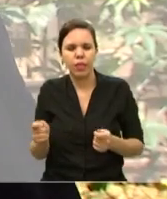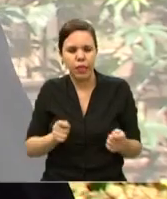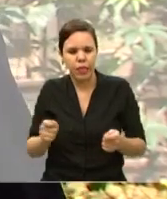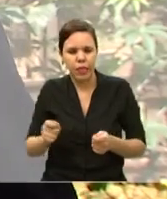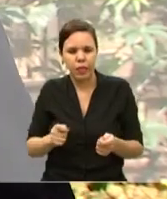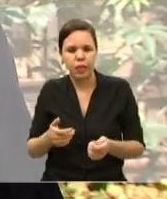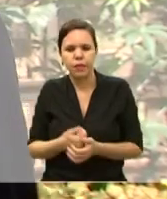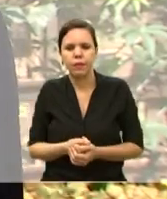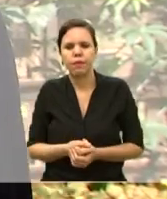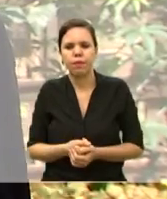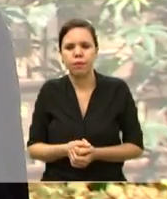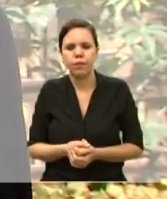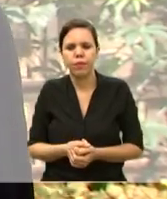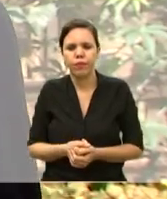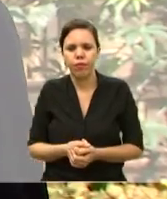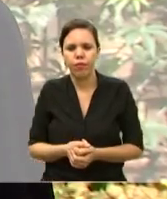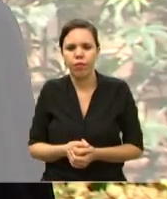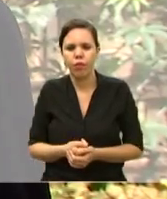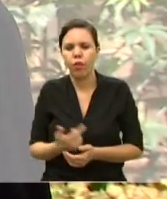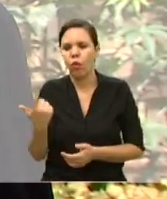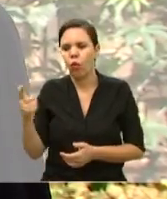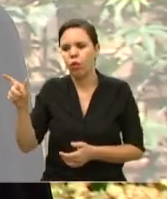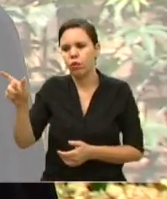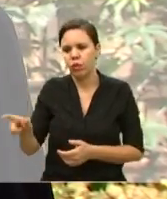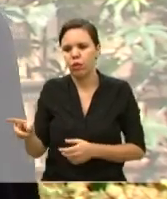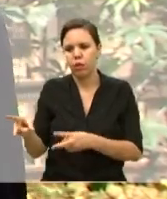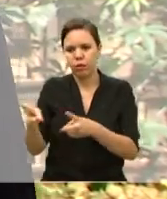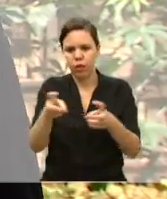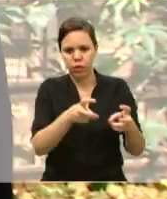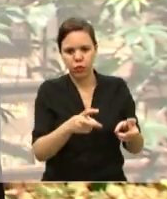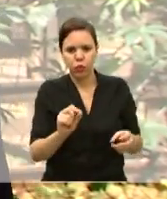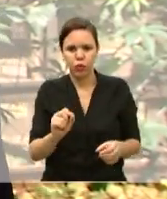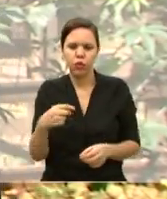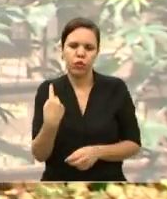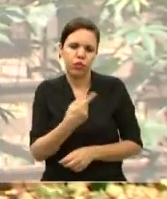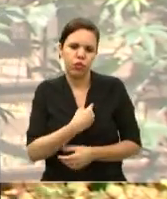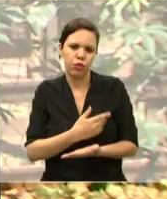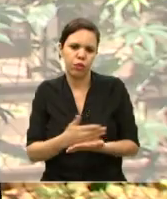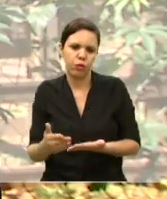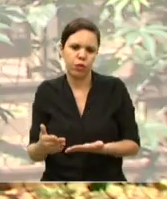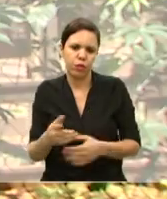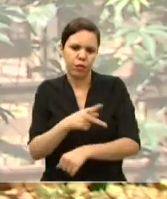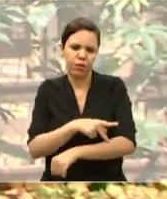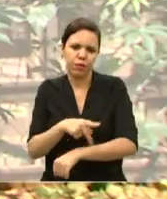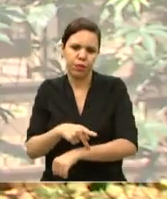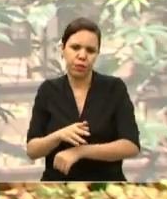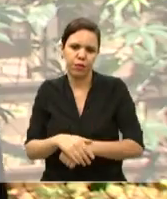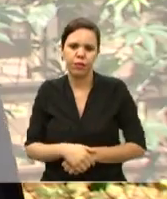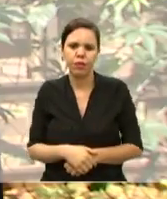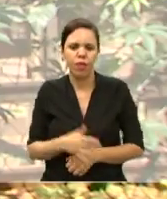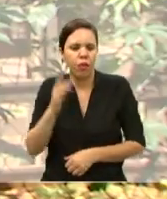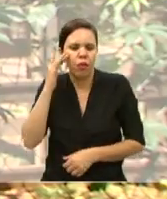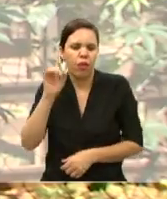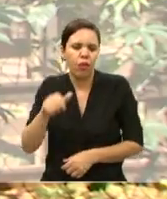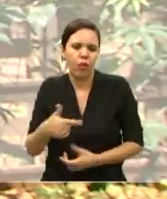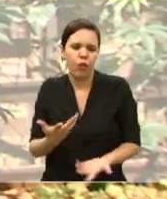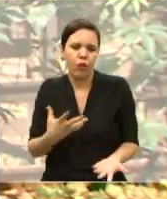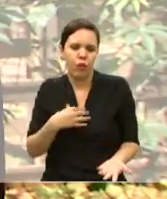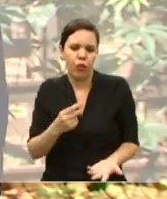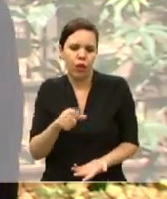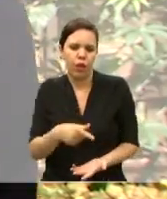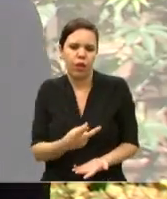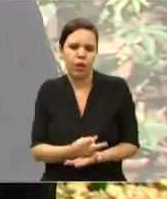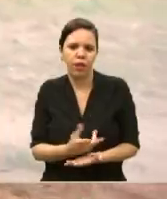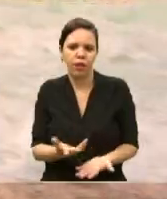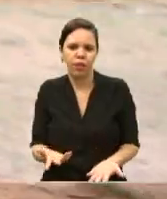Então, muito mais os outros que percebem do que a gente que já começou na pedagogia, né? A gente acha que que o nosso filho